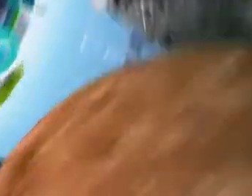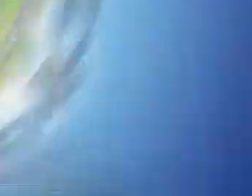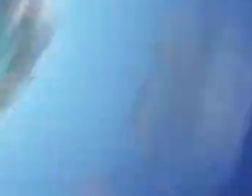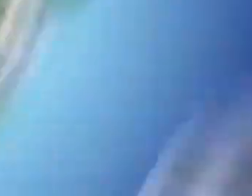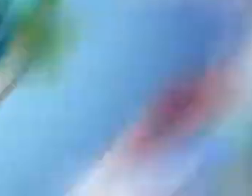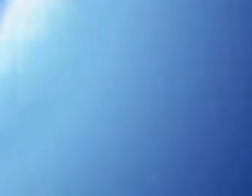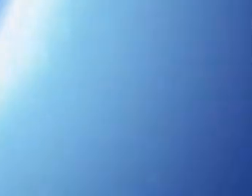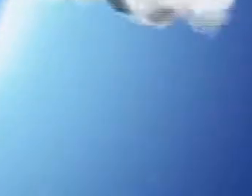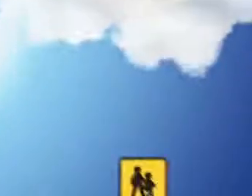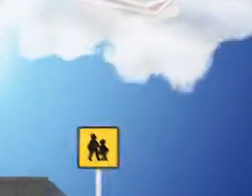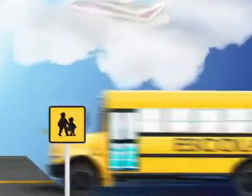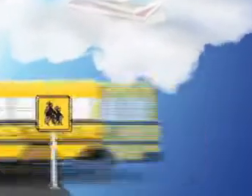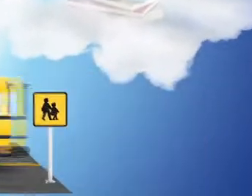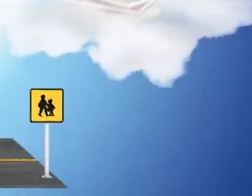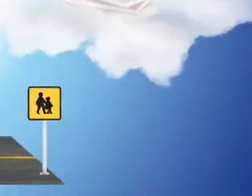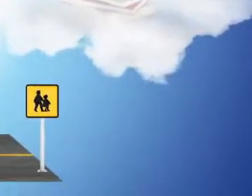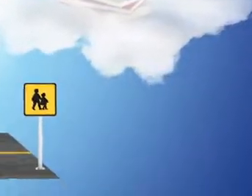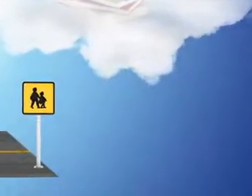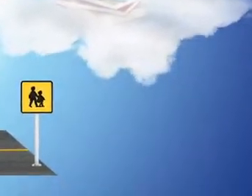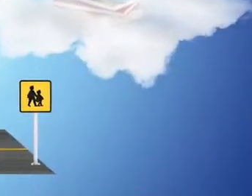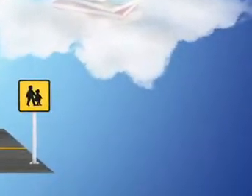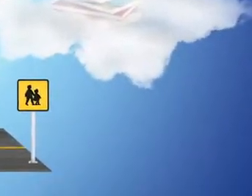E aí